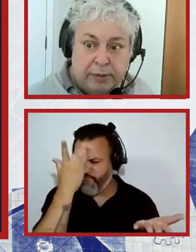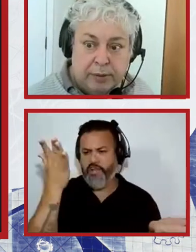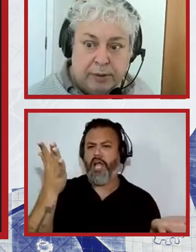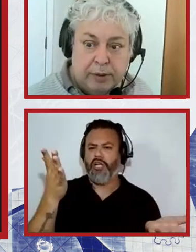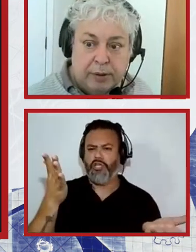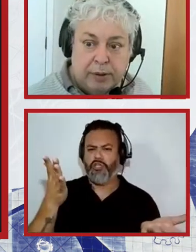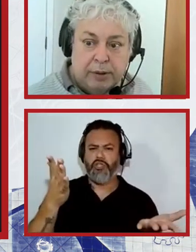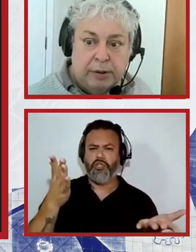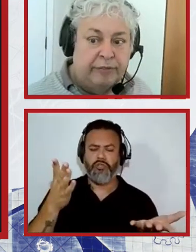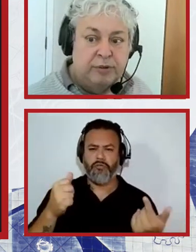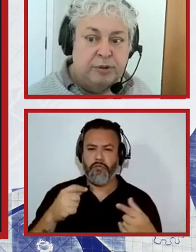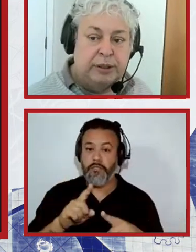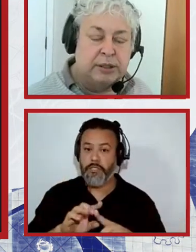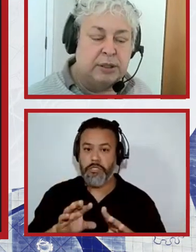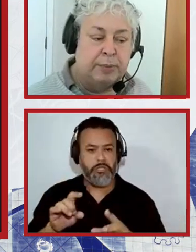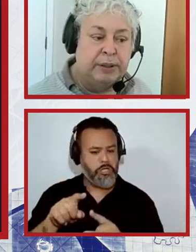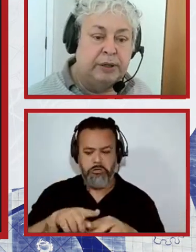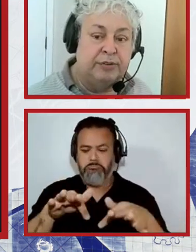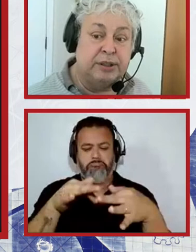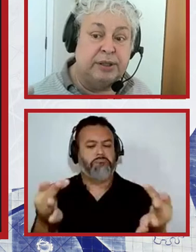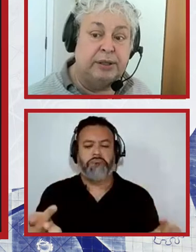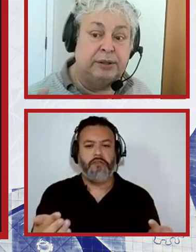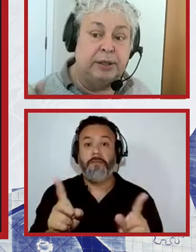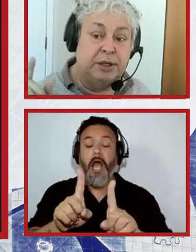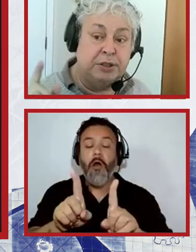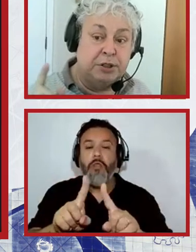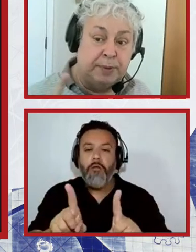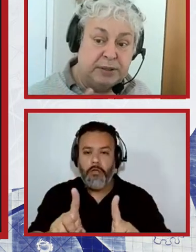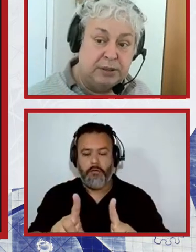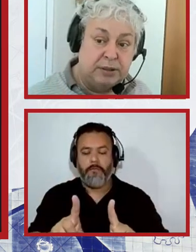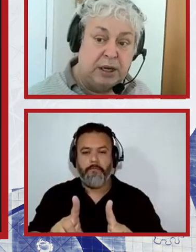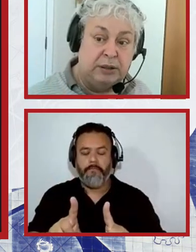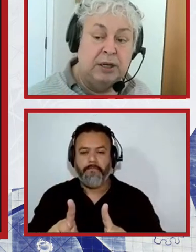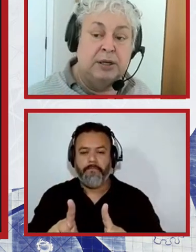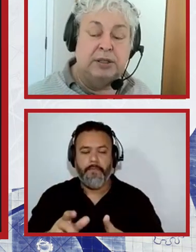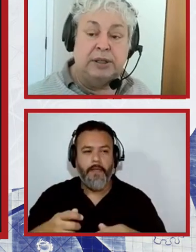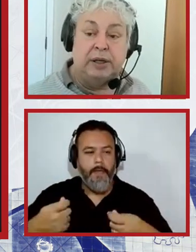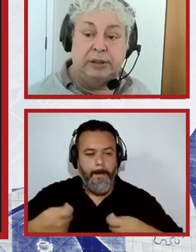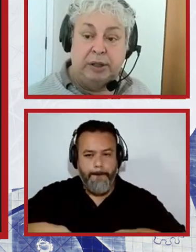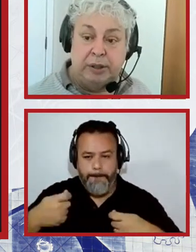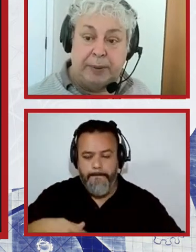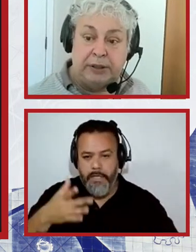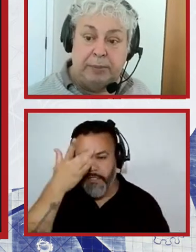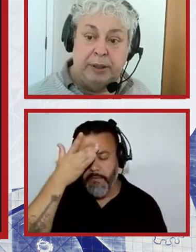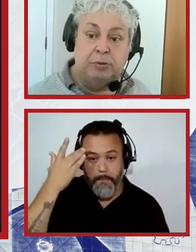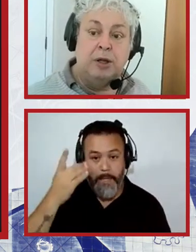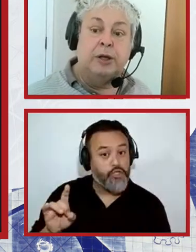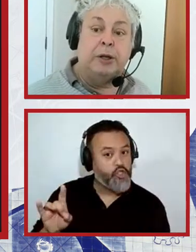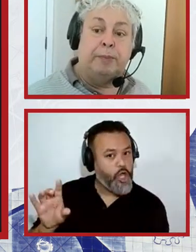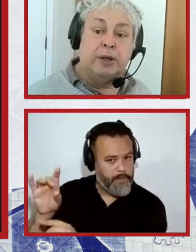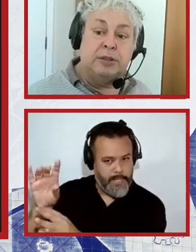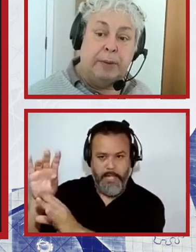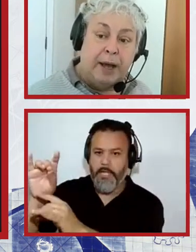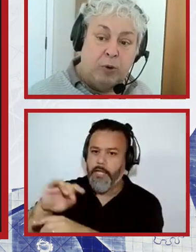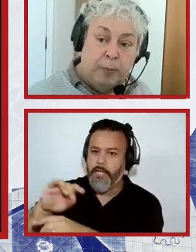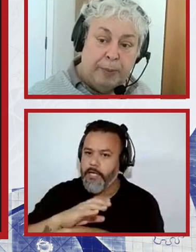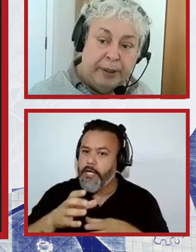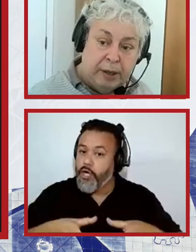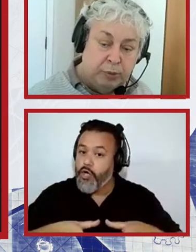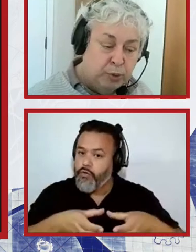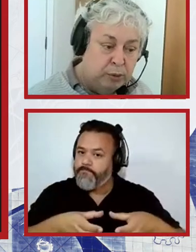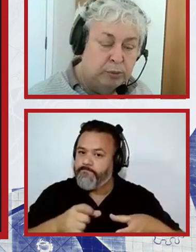assim. Não funciona dessa maneira, você tem que ter gente especializada, você tem que ter um departamento que